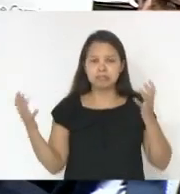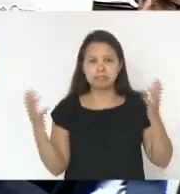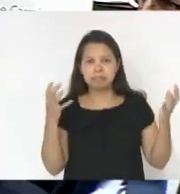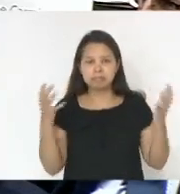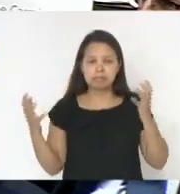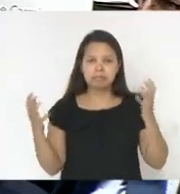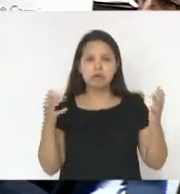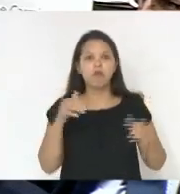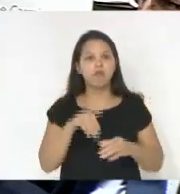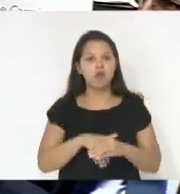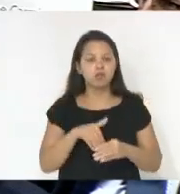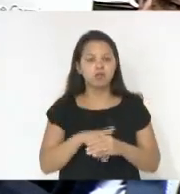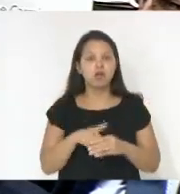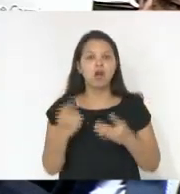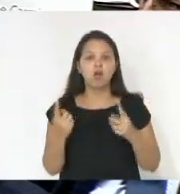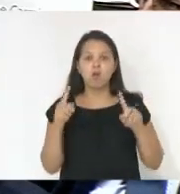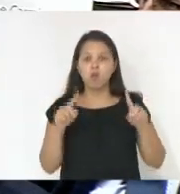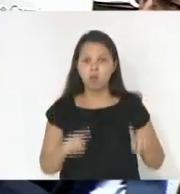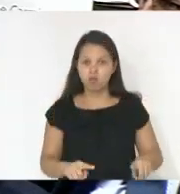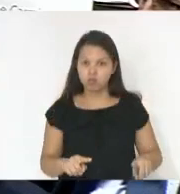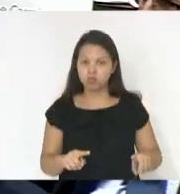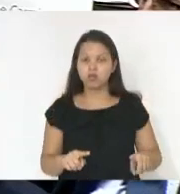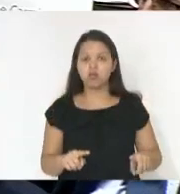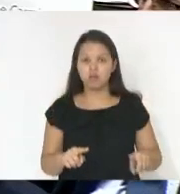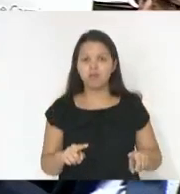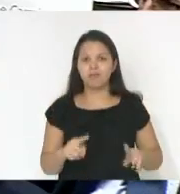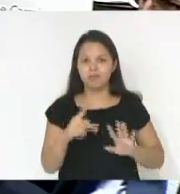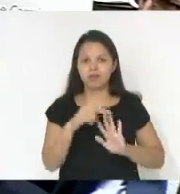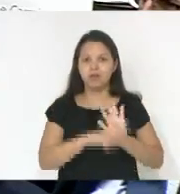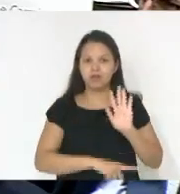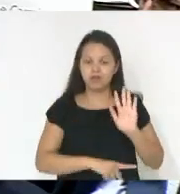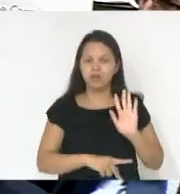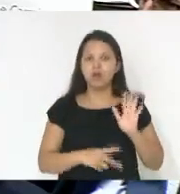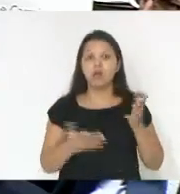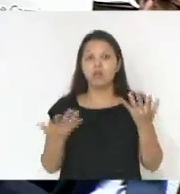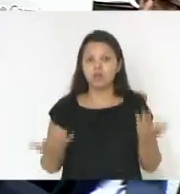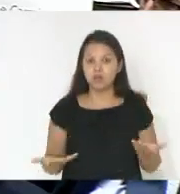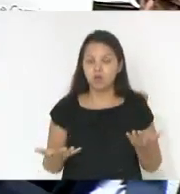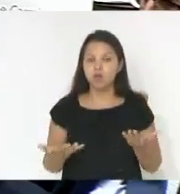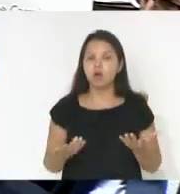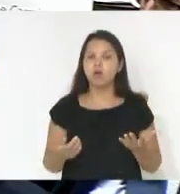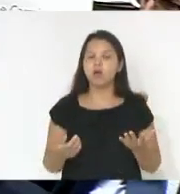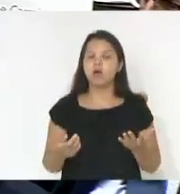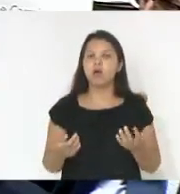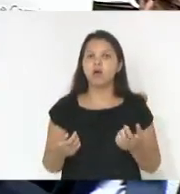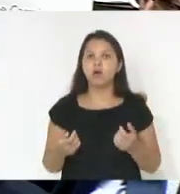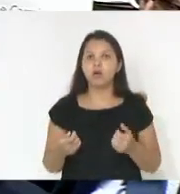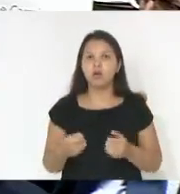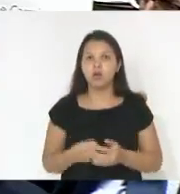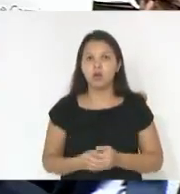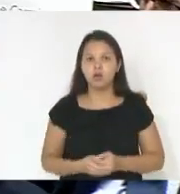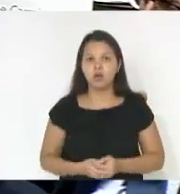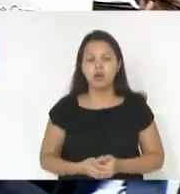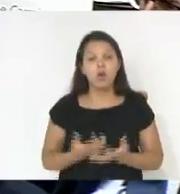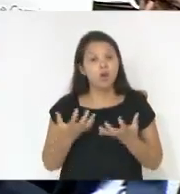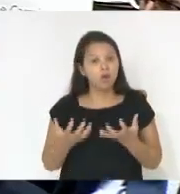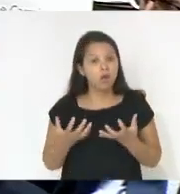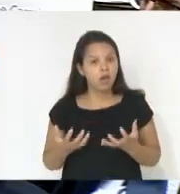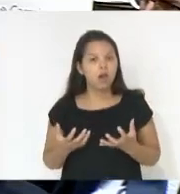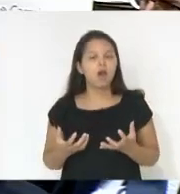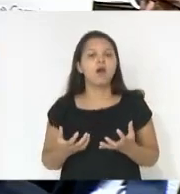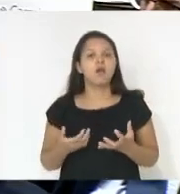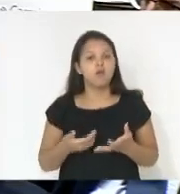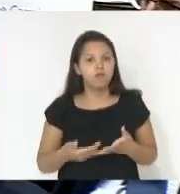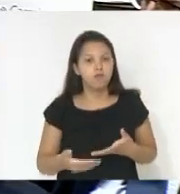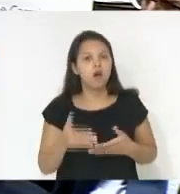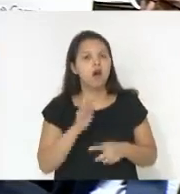que votássemos contra o projeto. Então, torço para que efetivamente traga